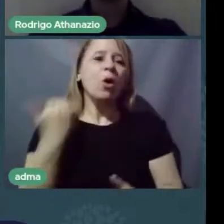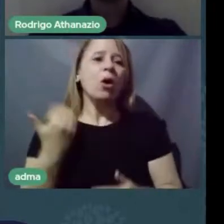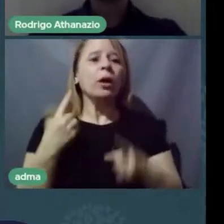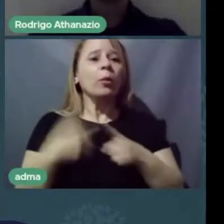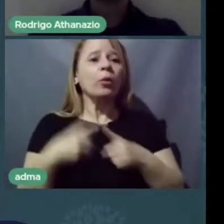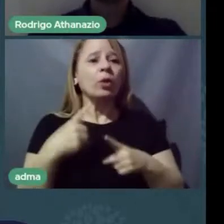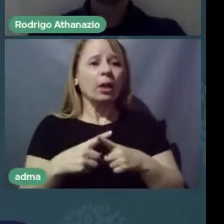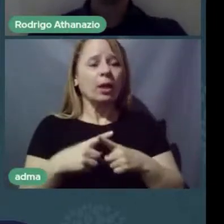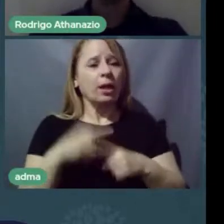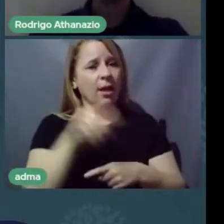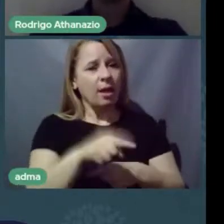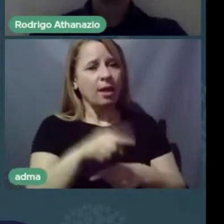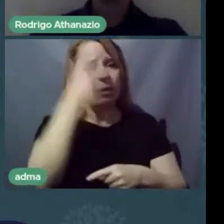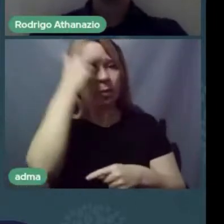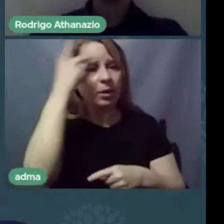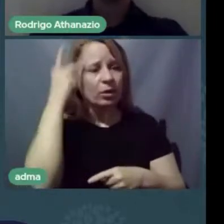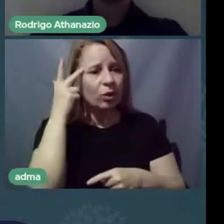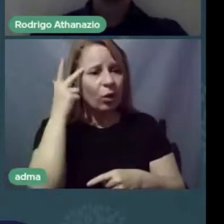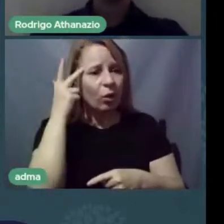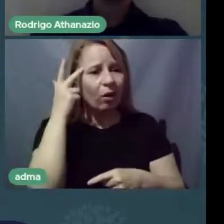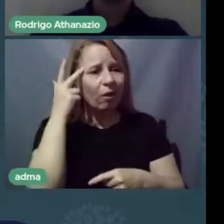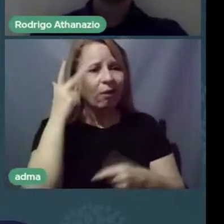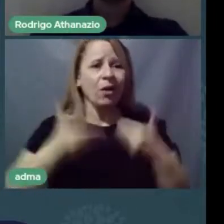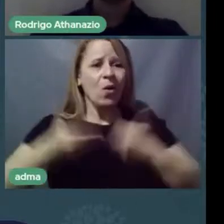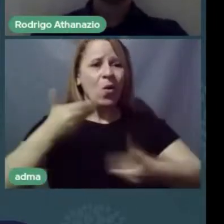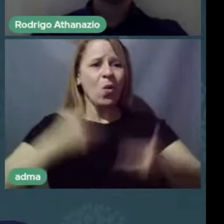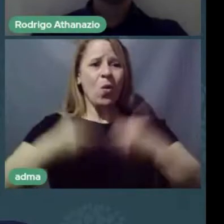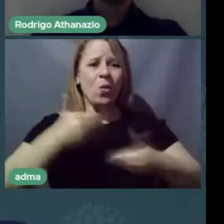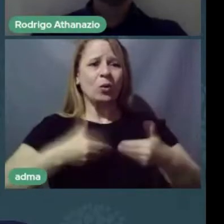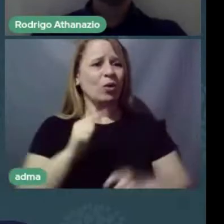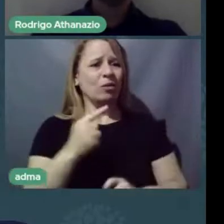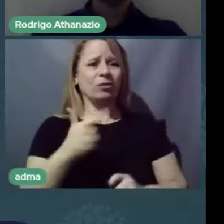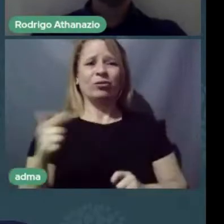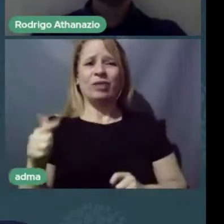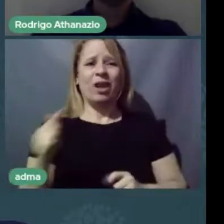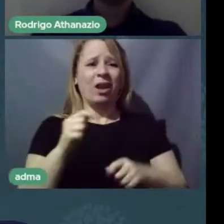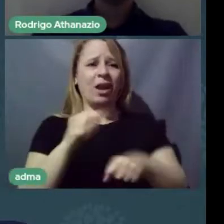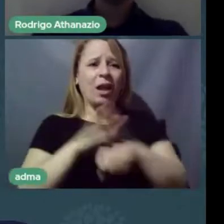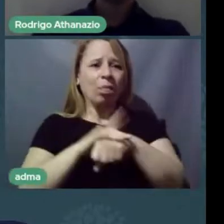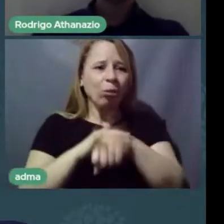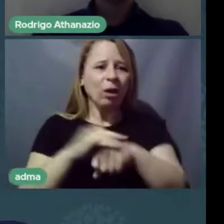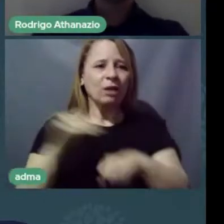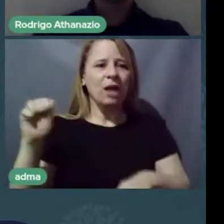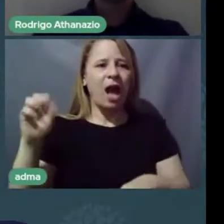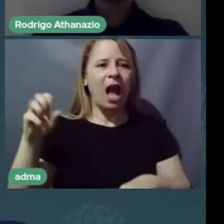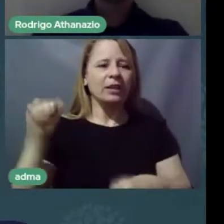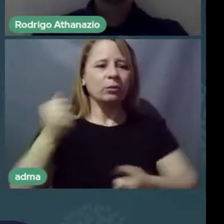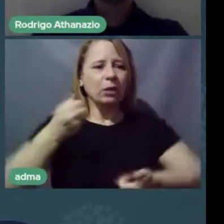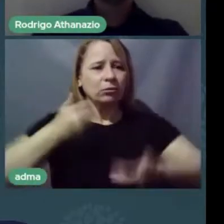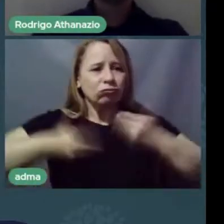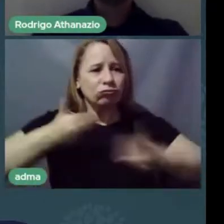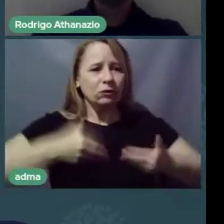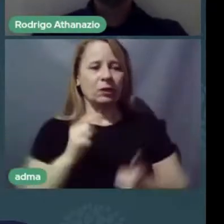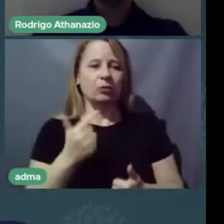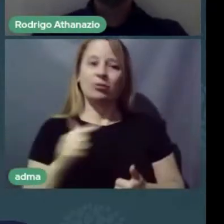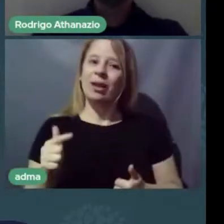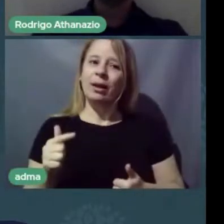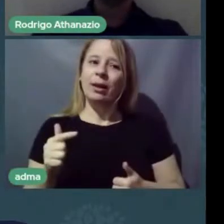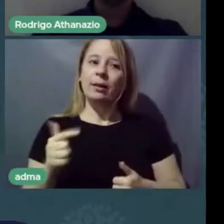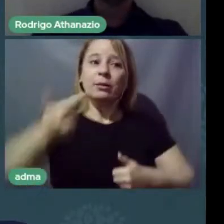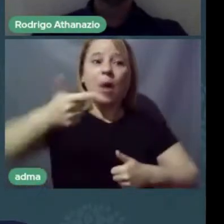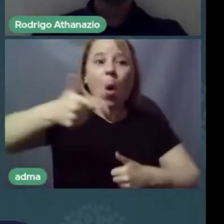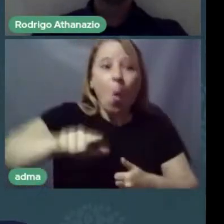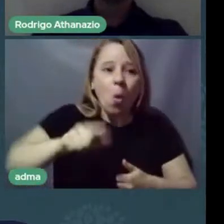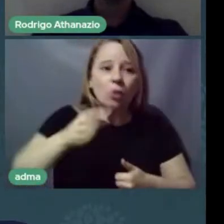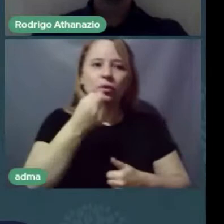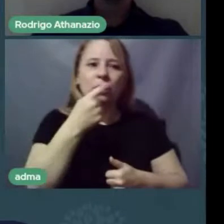paciente ele está não controlado e eu preciso usar outras medicações anti-inflamatórias mais potentes para realmente conseguir atingir esse controle.